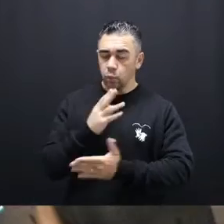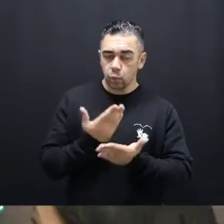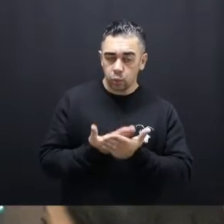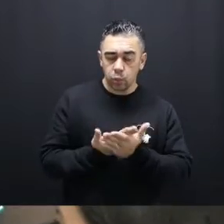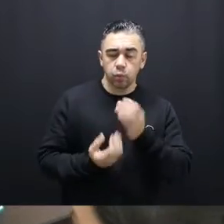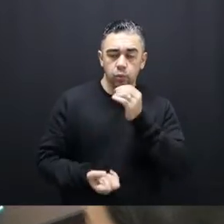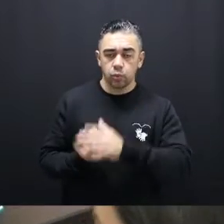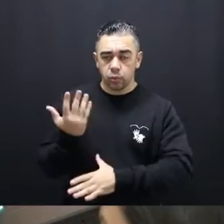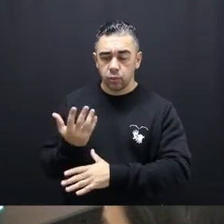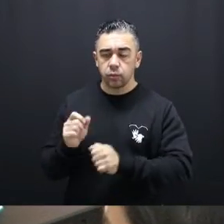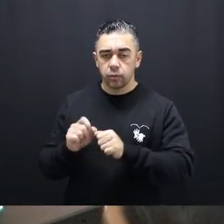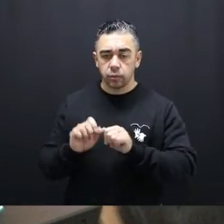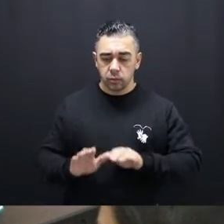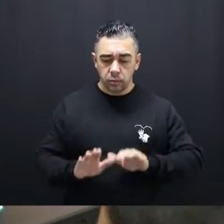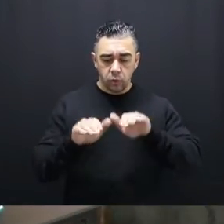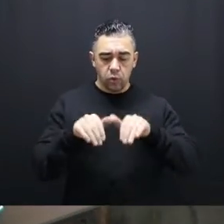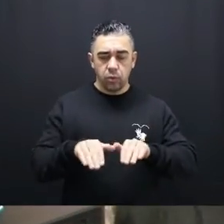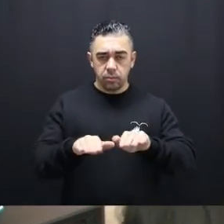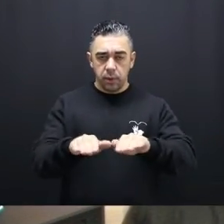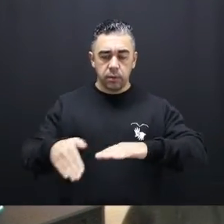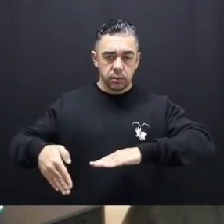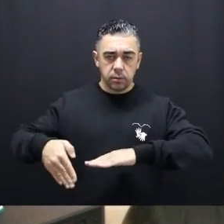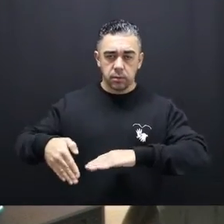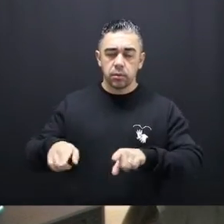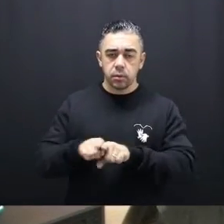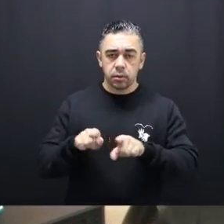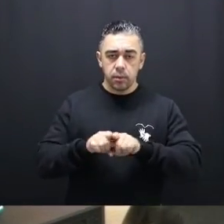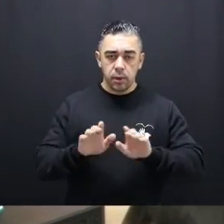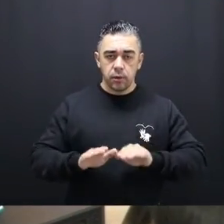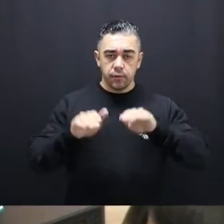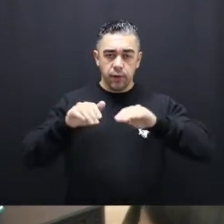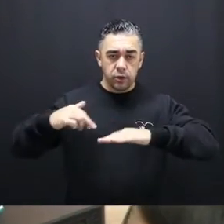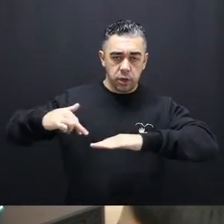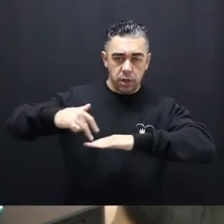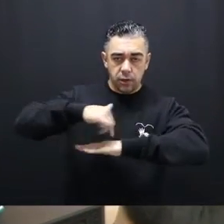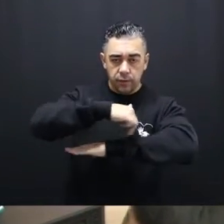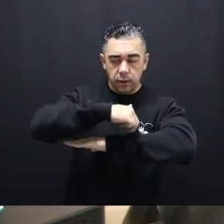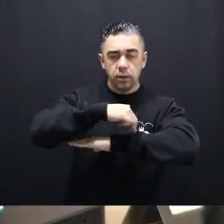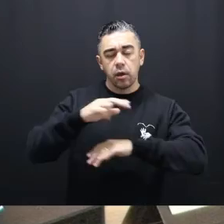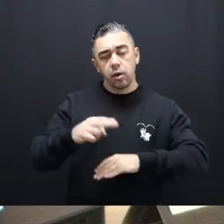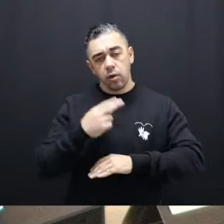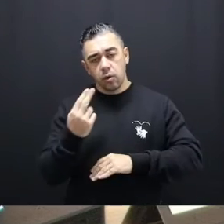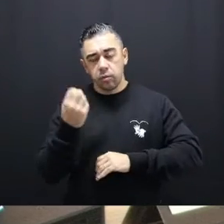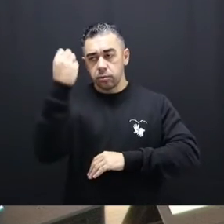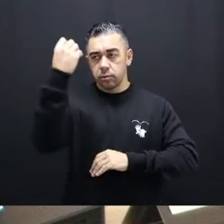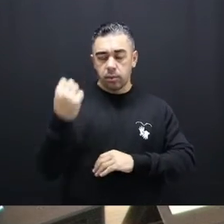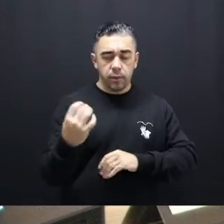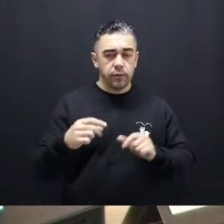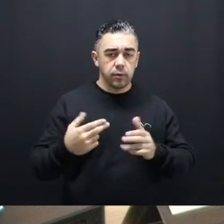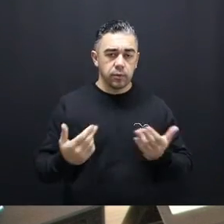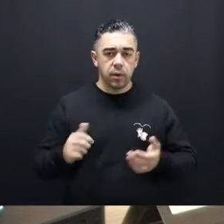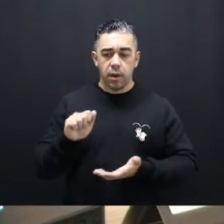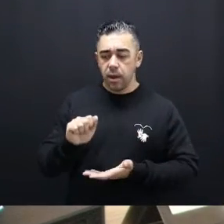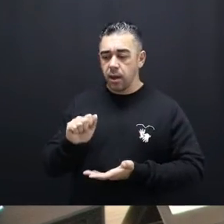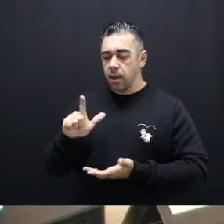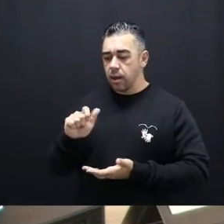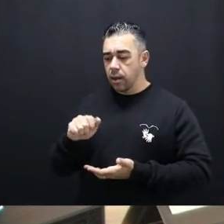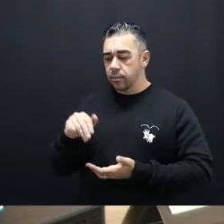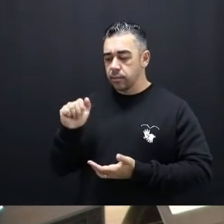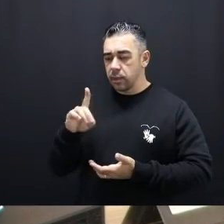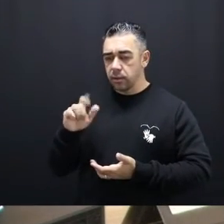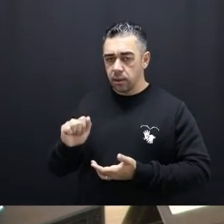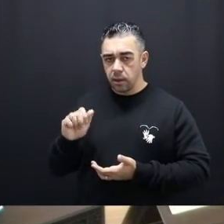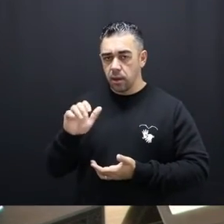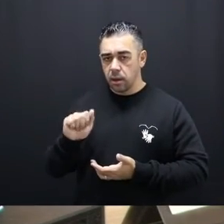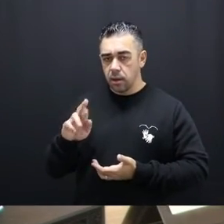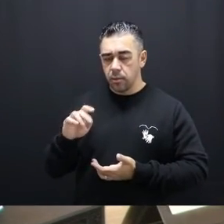implantação de um redutor de velocidade baixa elevada lombada ou sinalização de trânsito na Alameda arpo entre a